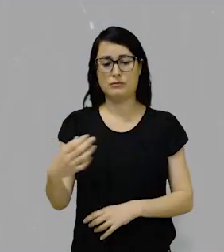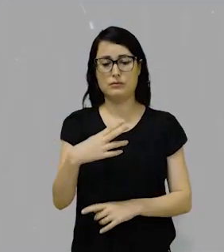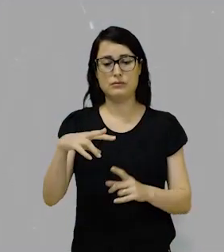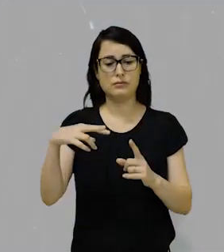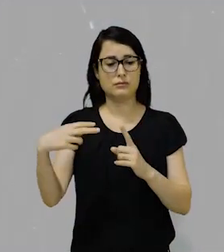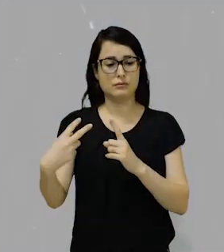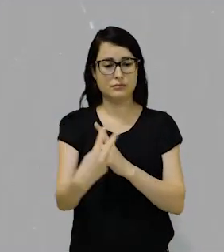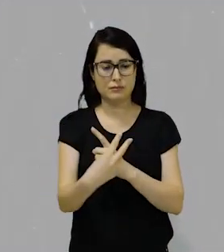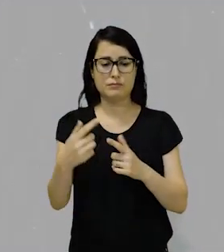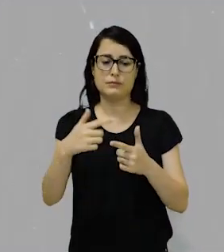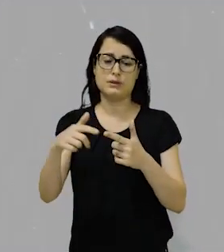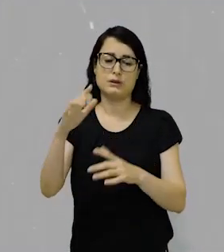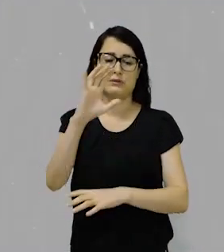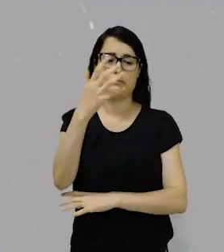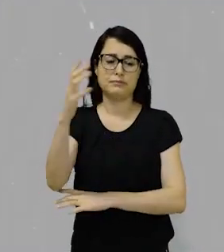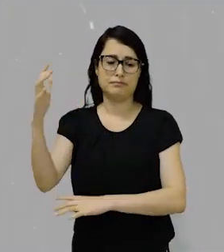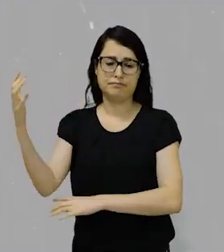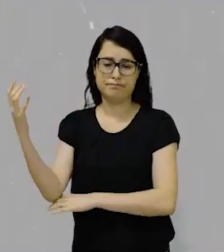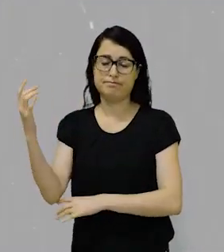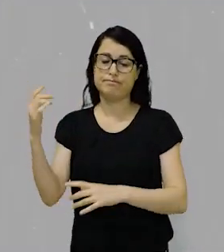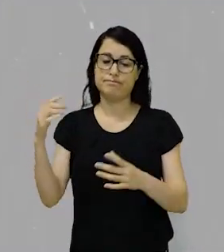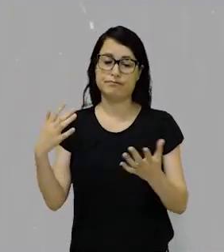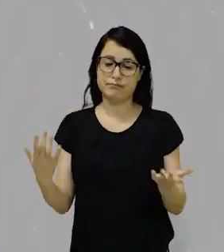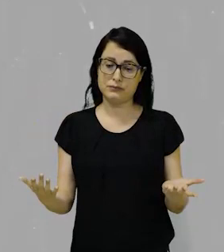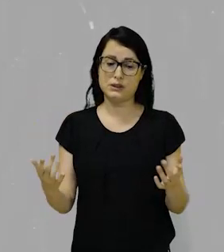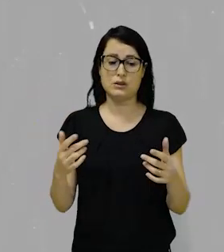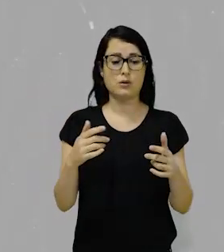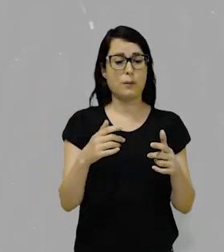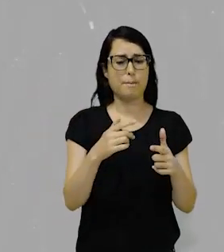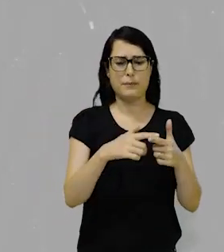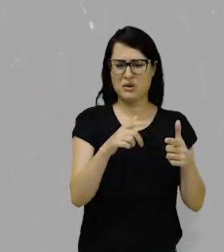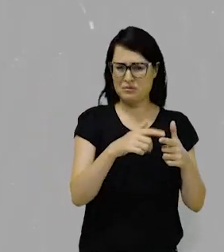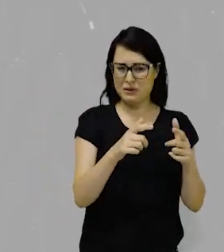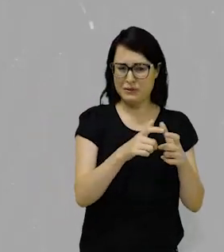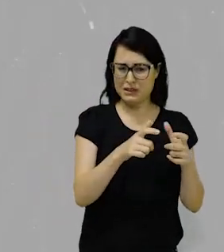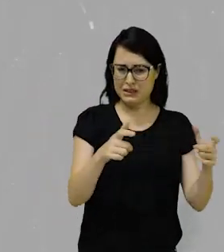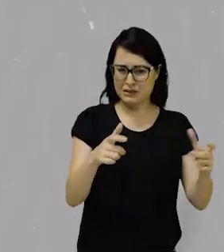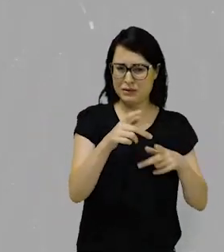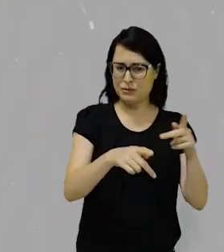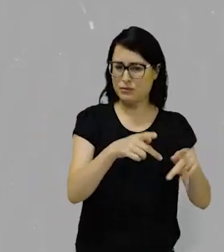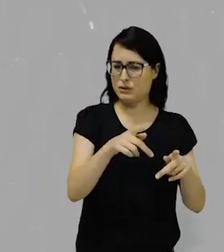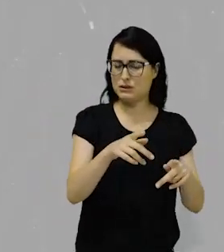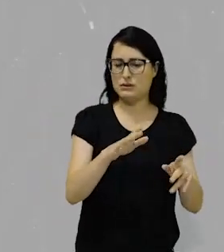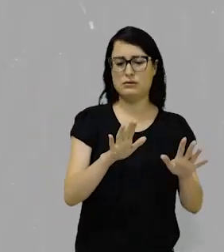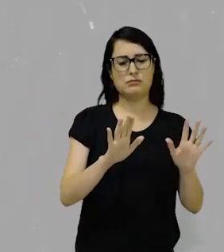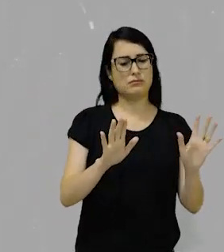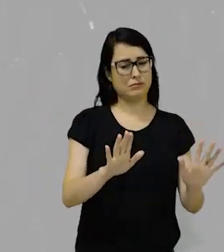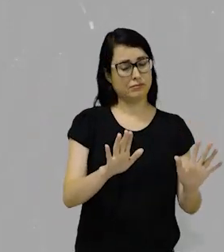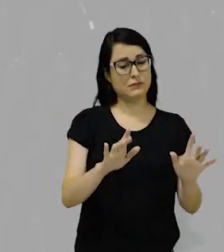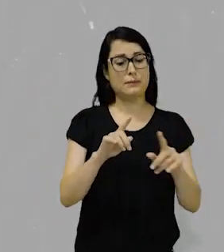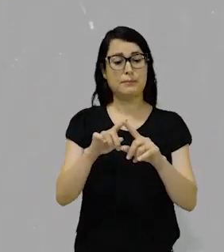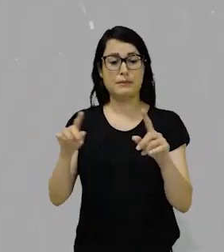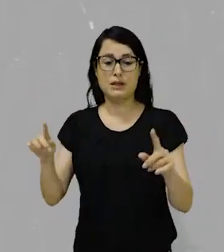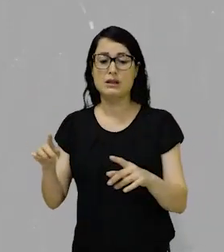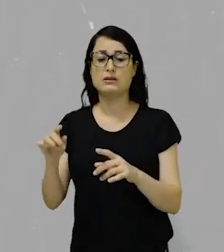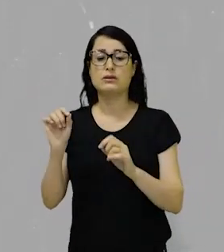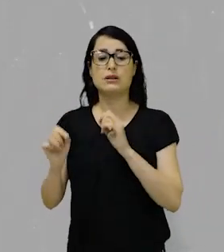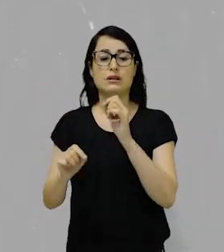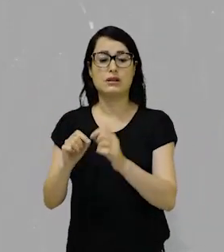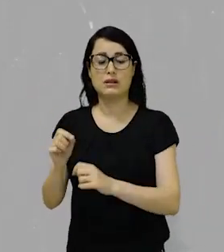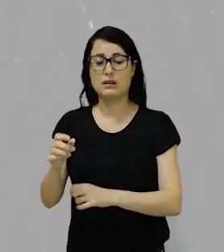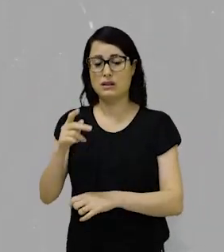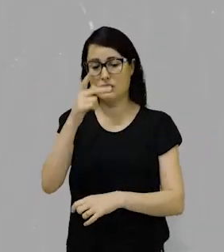grande problema relativo ao meio ambiente não é o crescimento populacional em si, mas sim o padrão de consumo